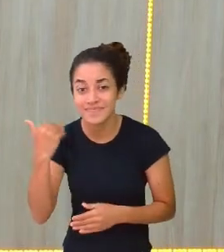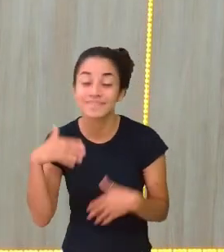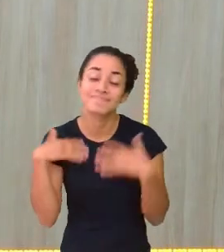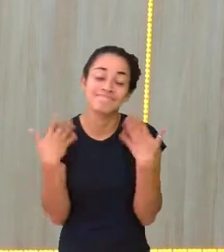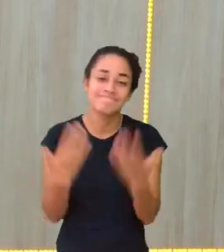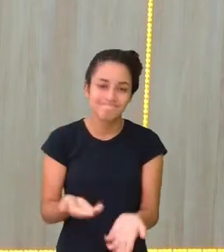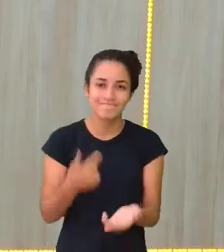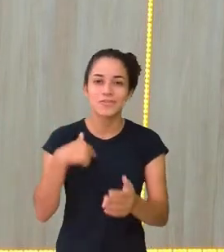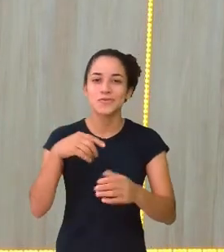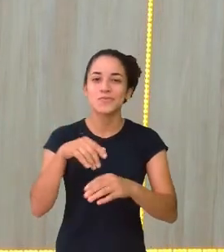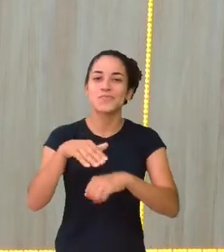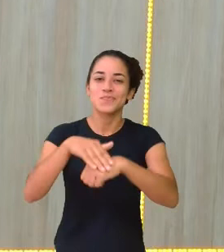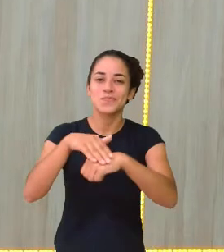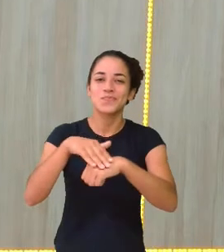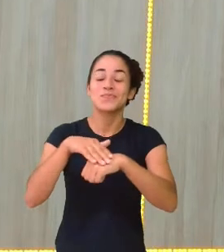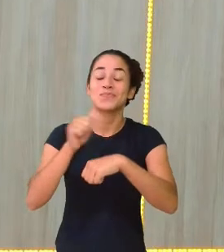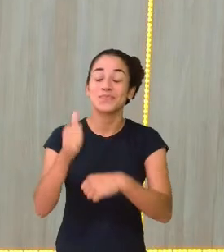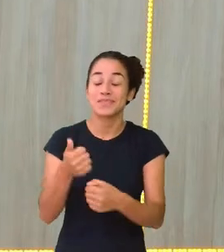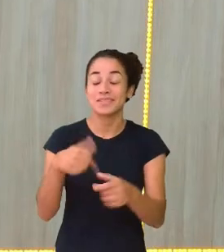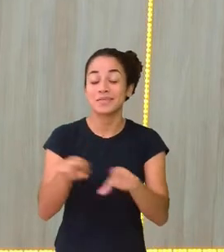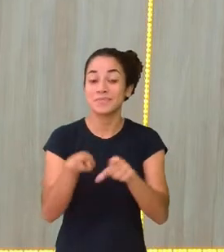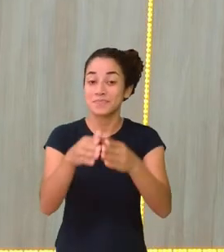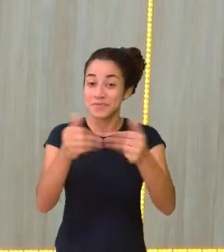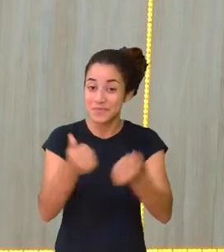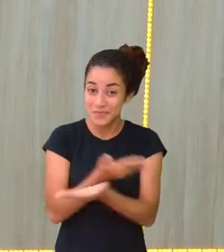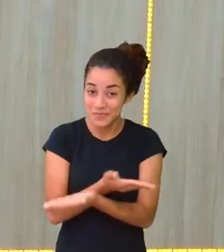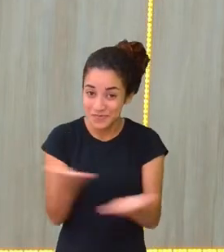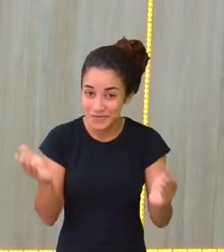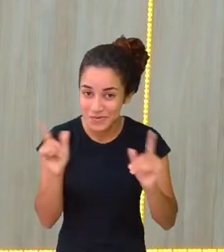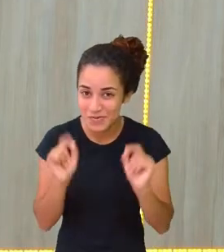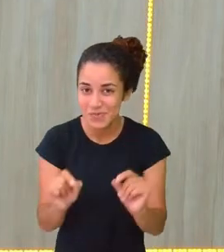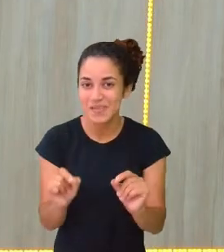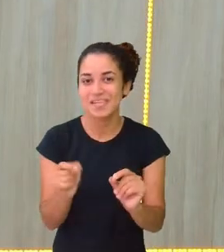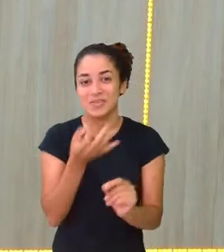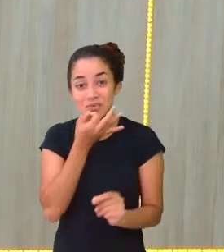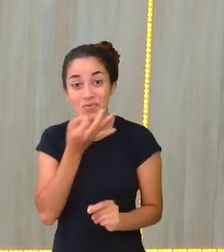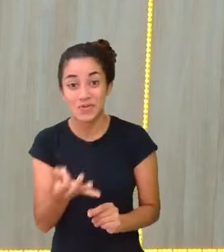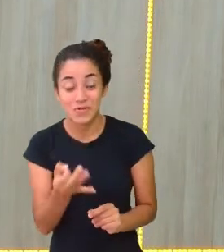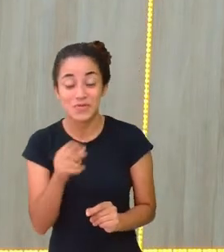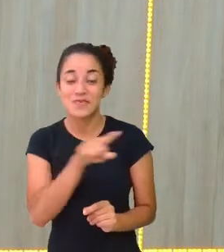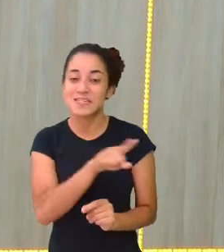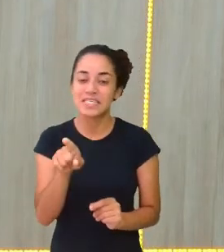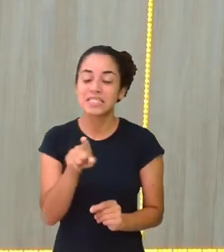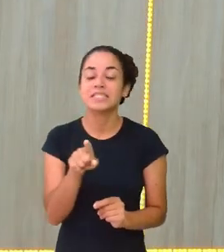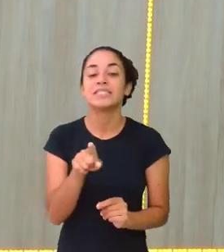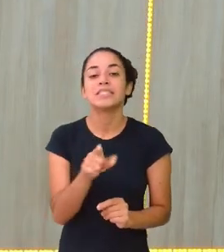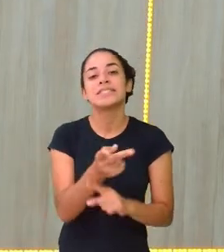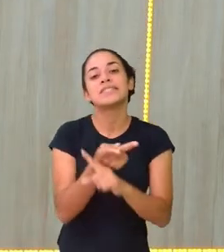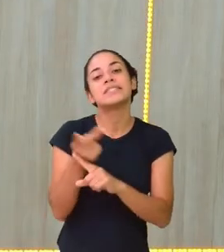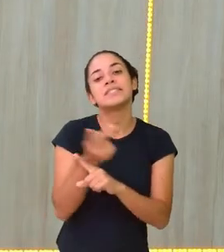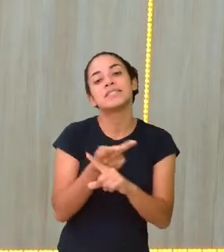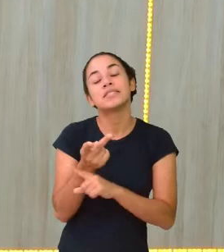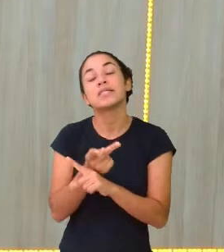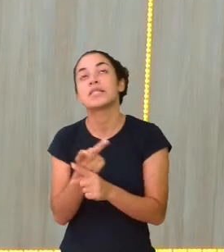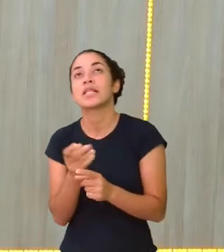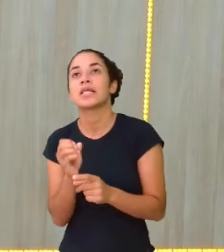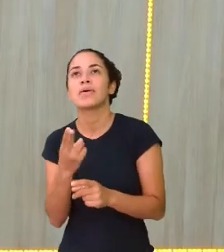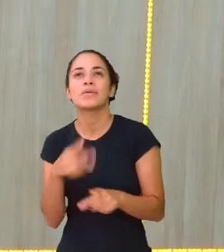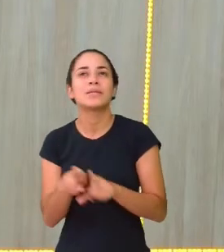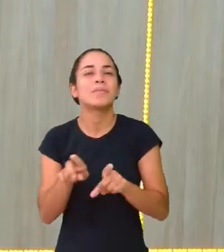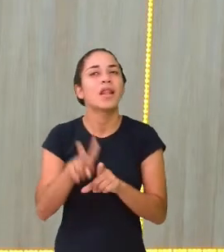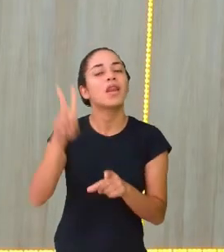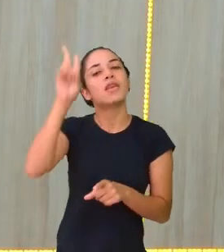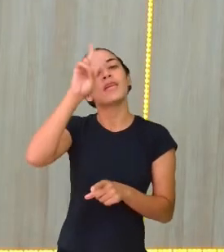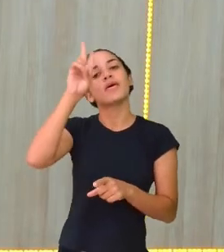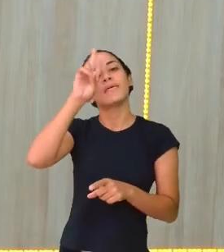passada, o meu pedido de atividade foi, não é, minha sugestão, foi que vocês procurassem aí lembrar dos alimentos